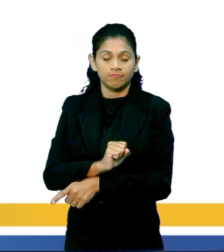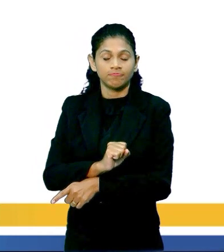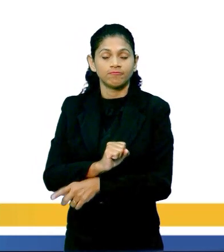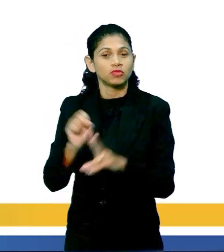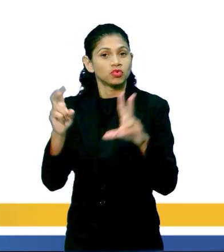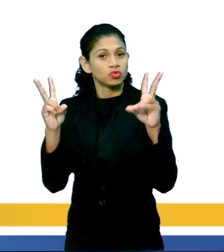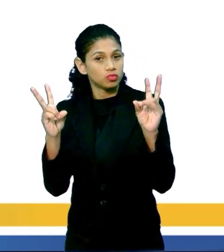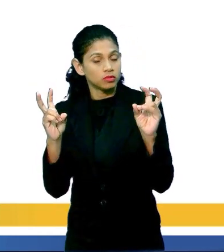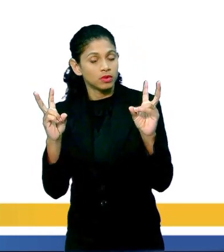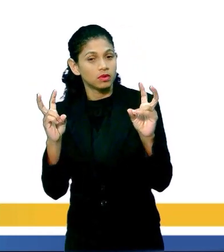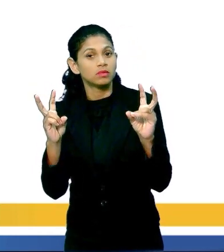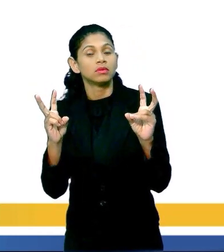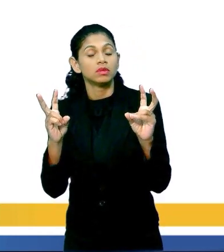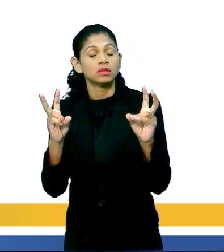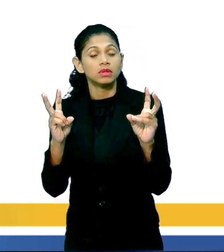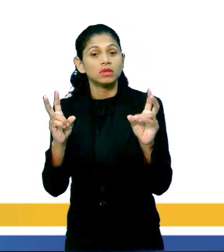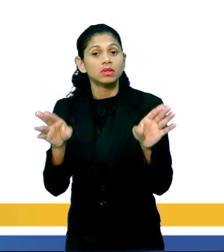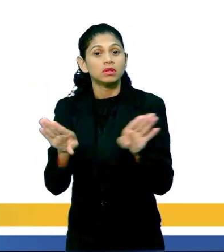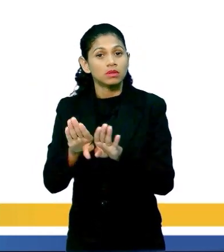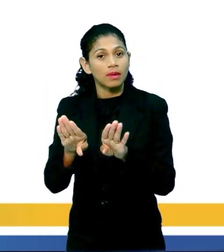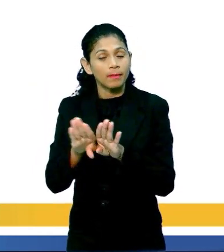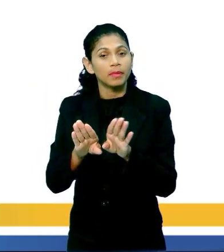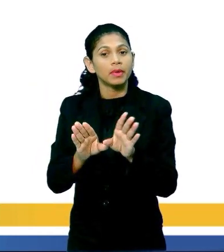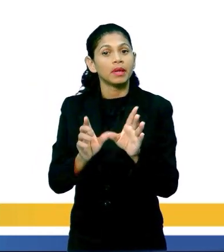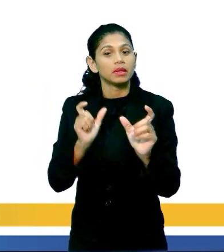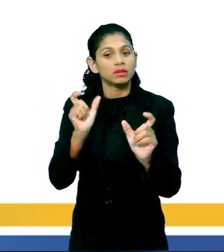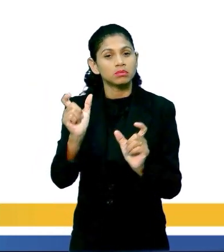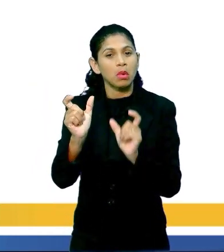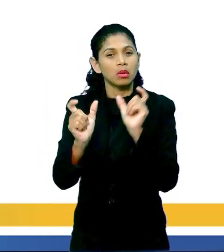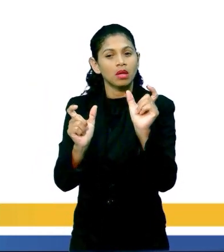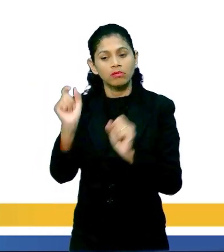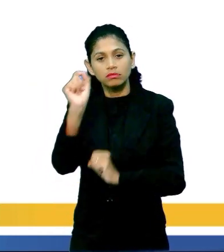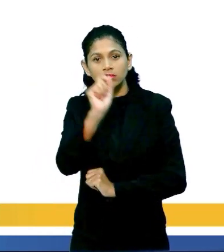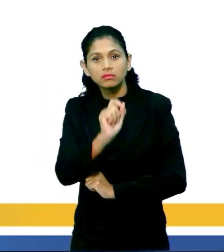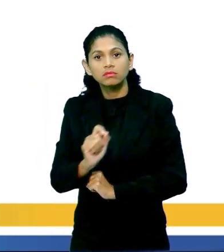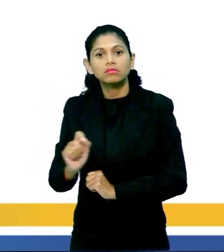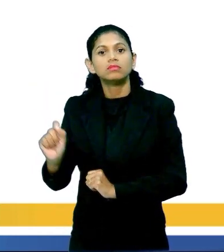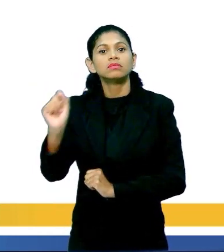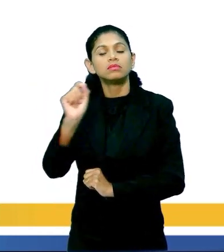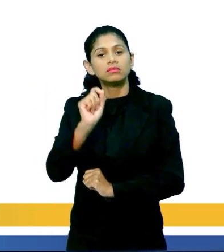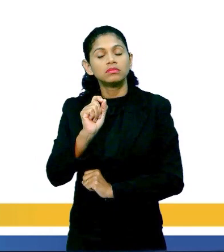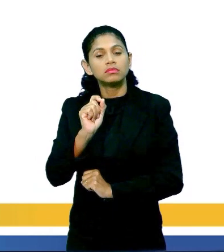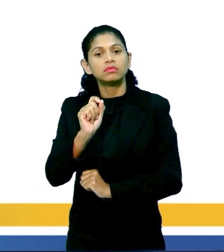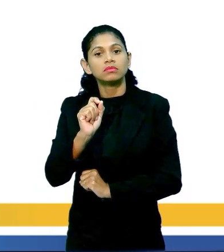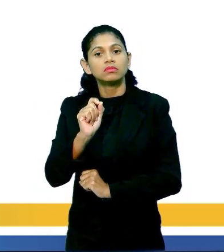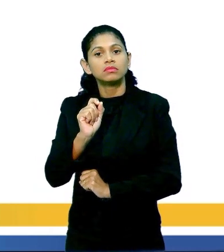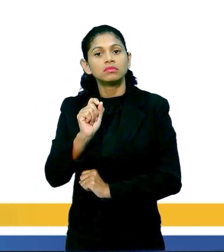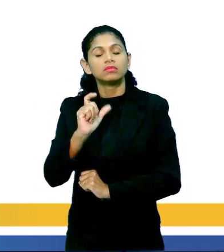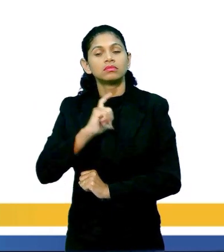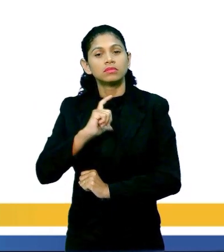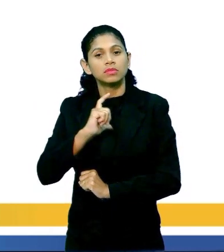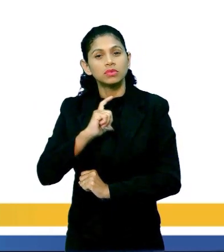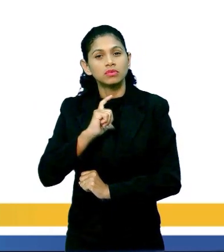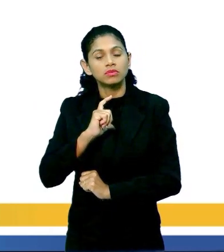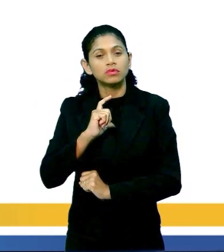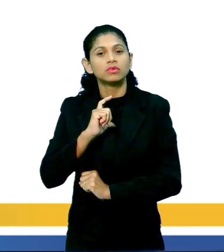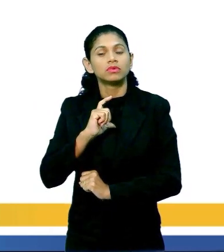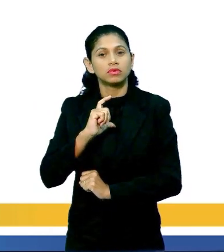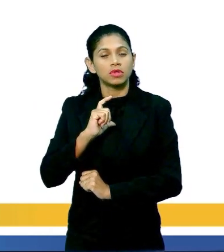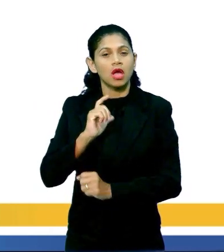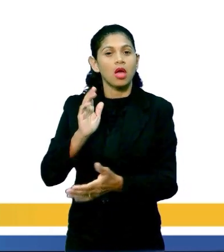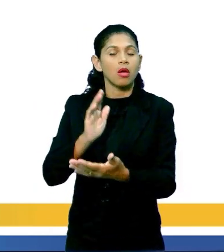aquelas palavras que eu falei para vocês que estão destacadas no texto, ok? Sobre alguém ter em seus braços